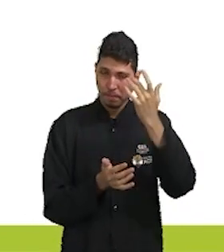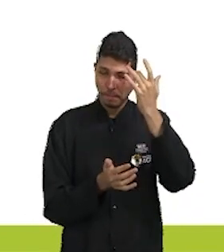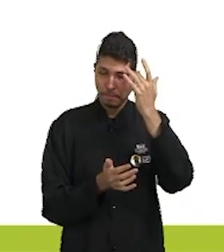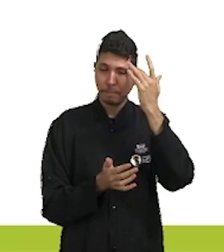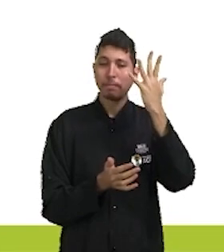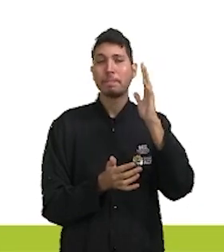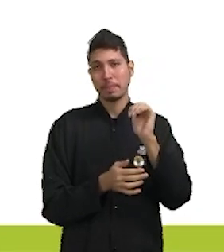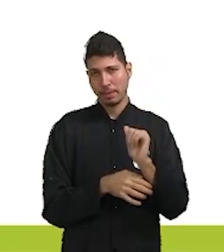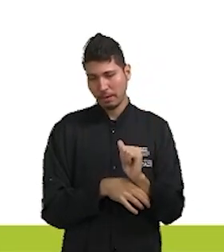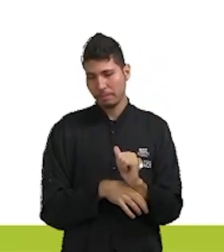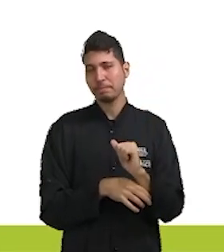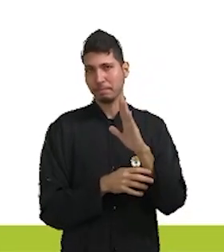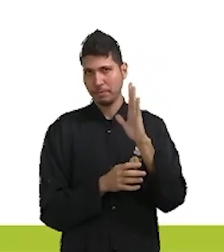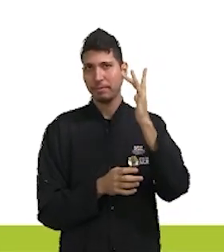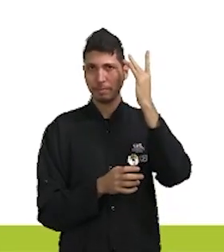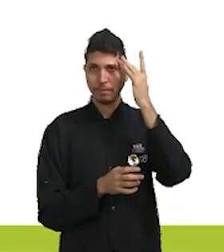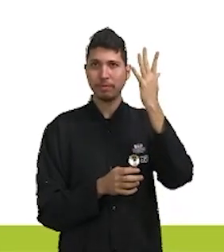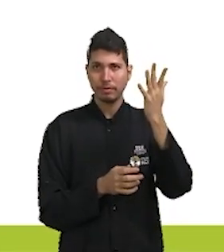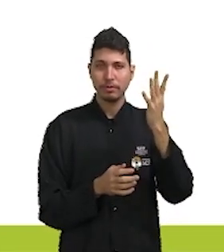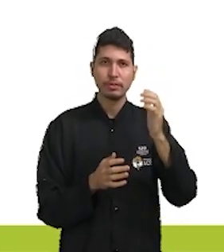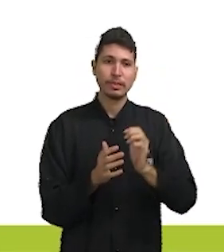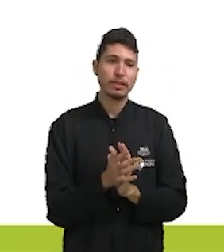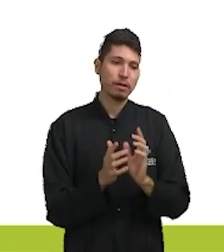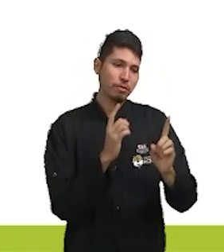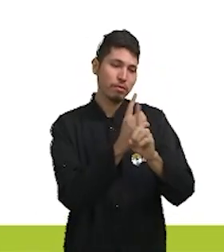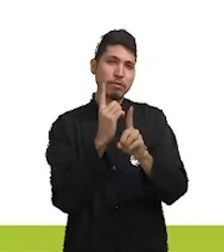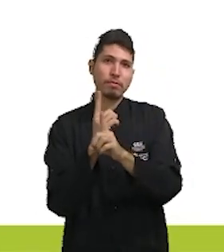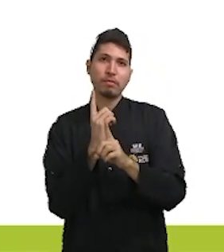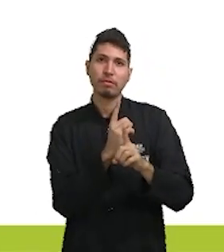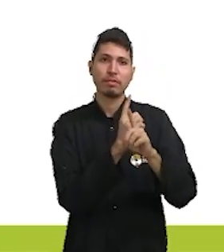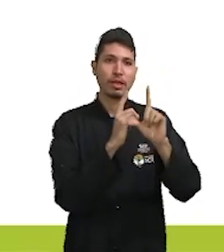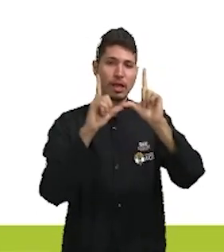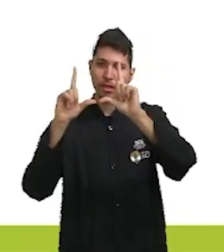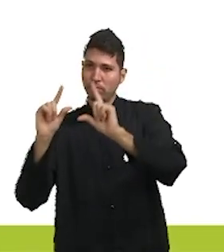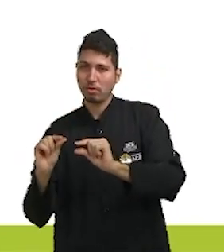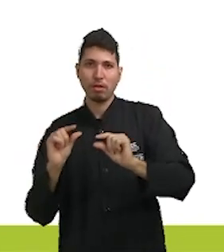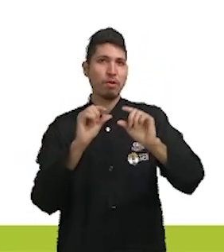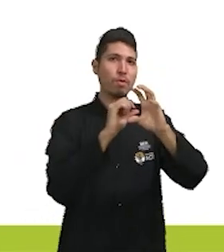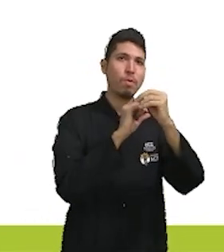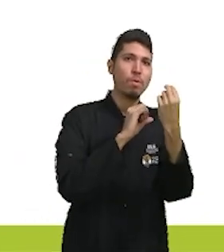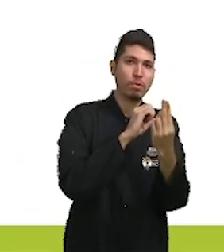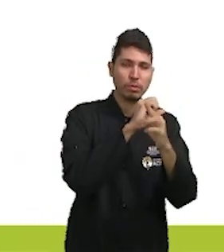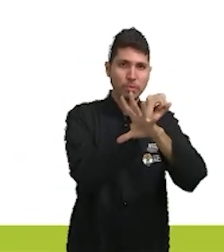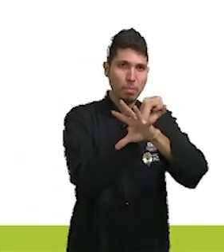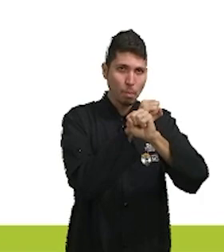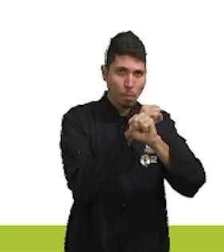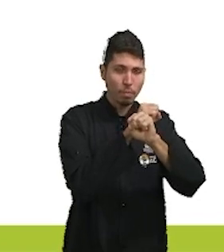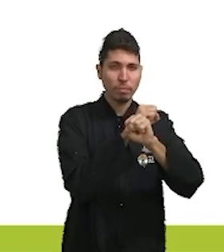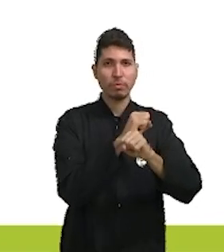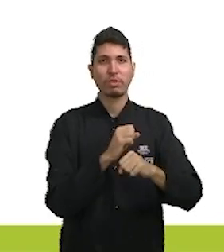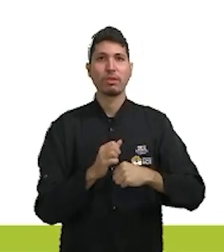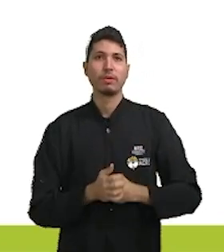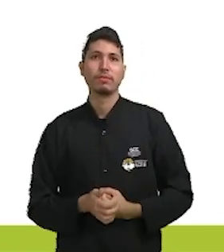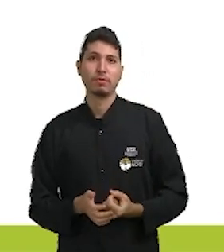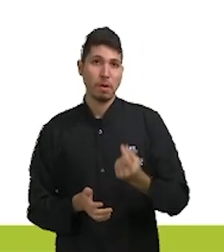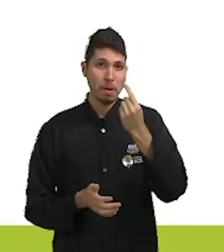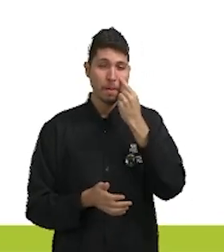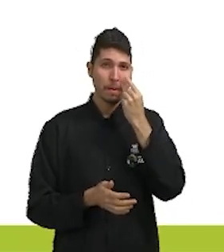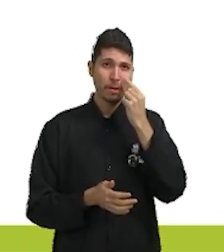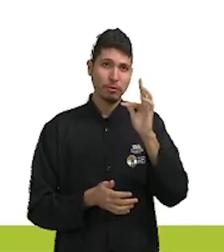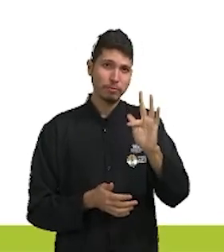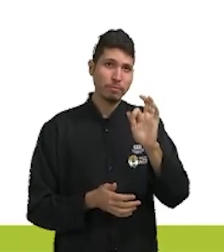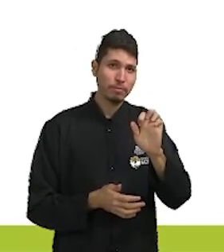está oxidando e quem está reduzindo. Primeiro passo aqui, vamos analisar o